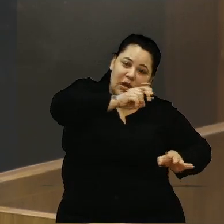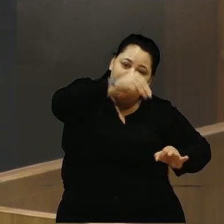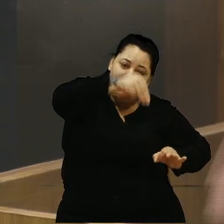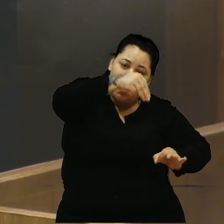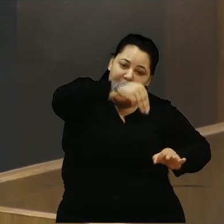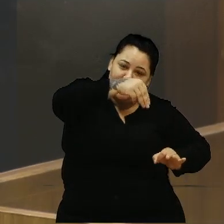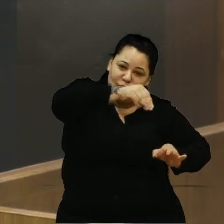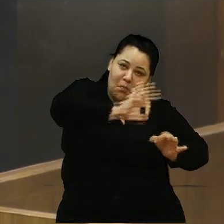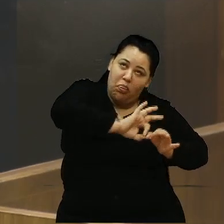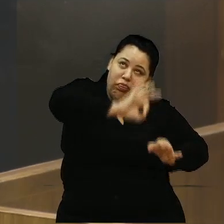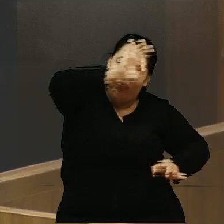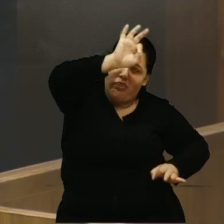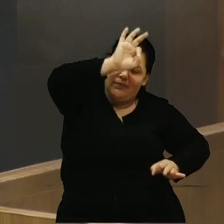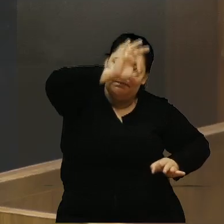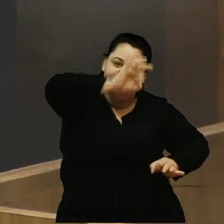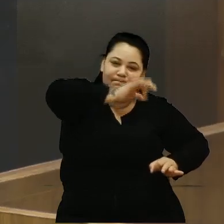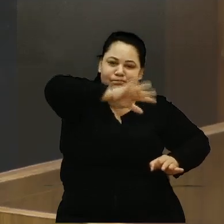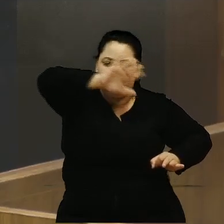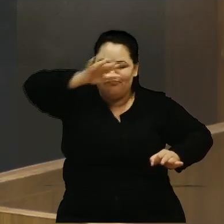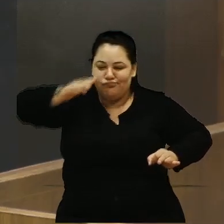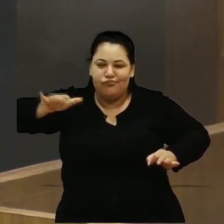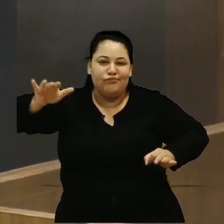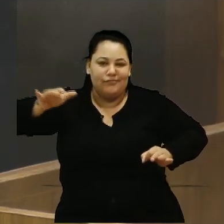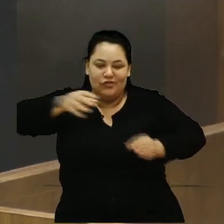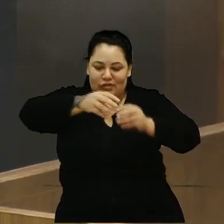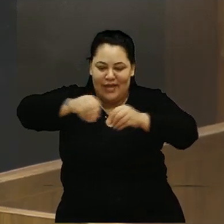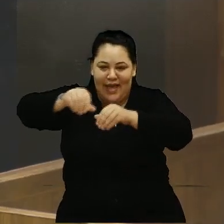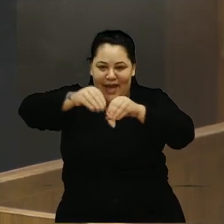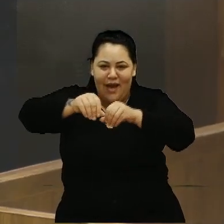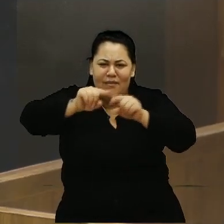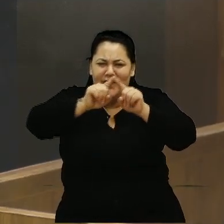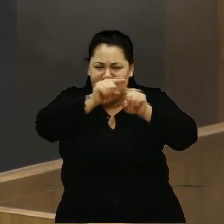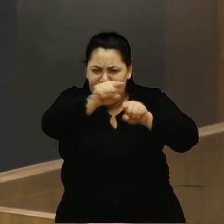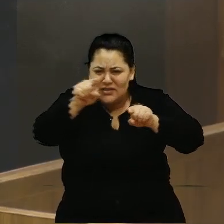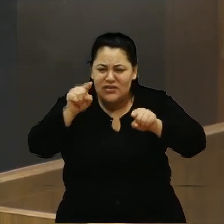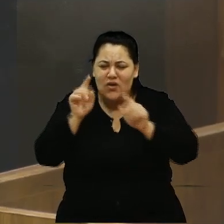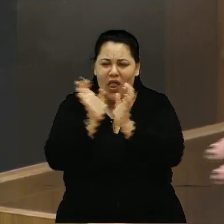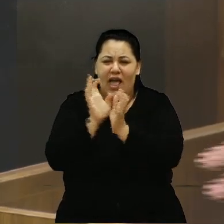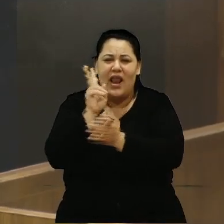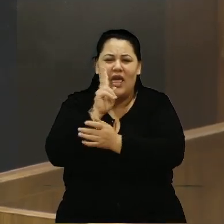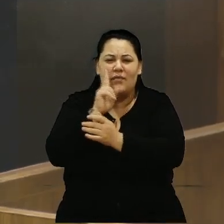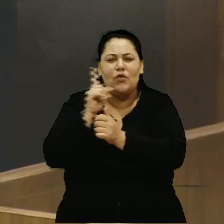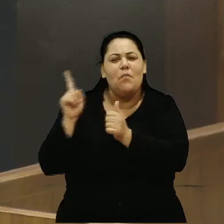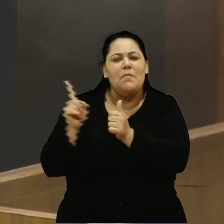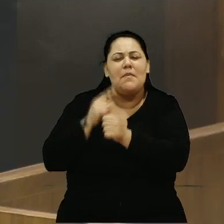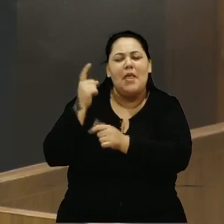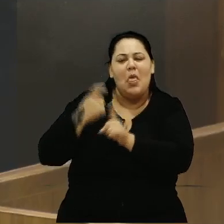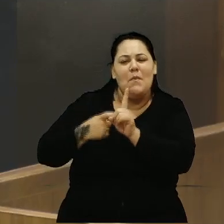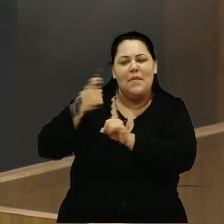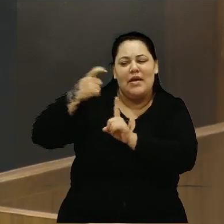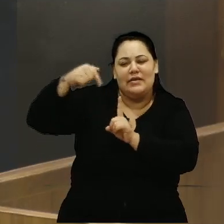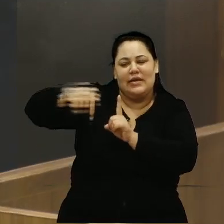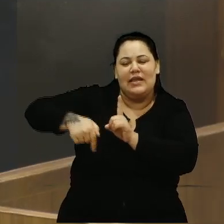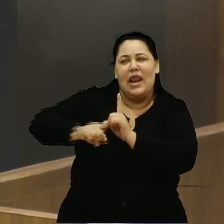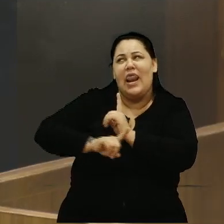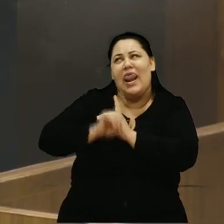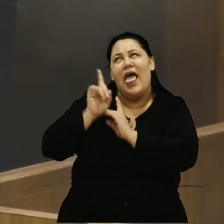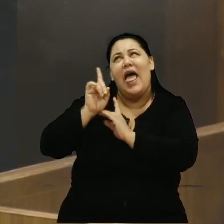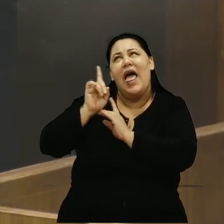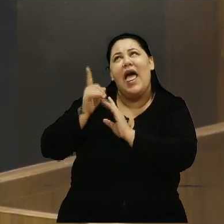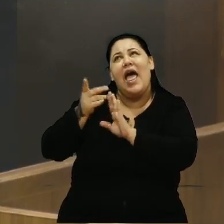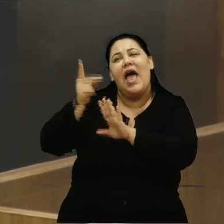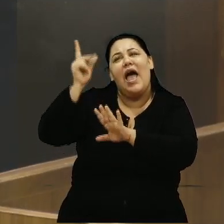pista. Mas os colegas que, acho que bem lembro que eu estive aqui no primeiro mês dessa legislatura, lá em janeiro, falando